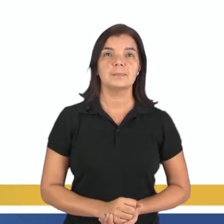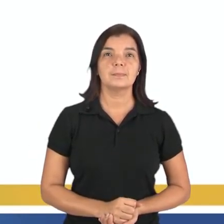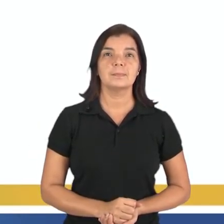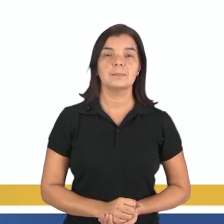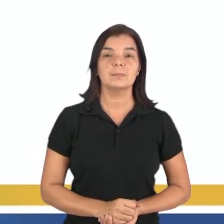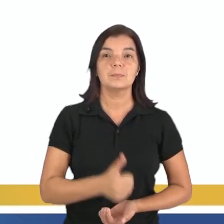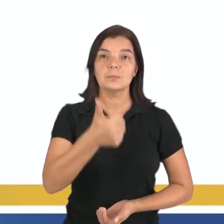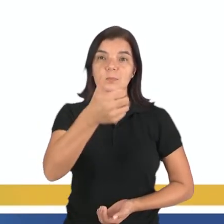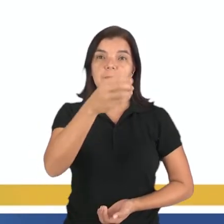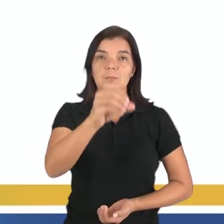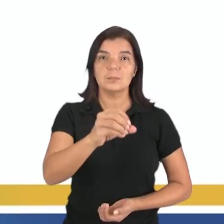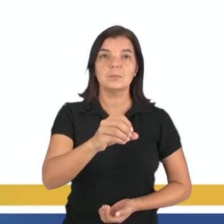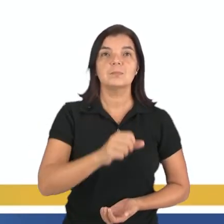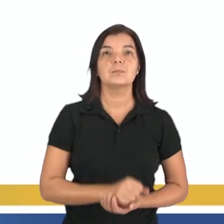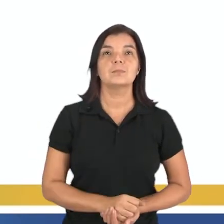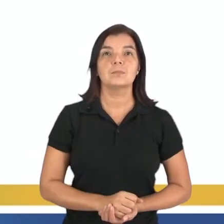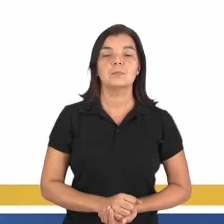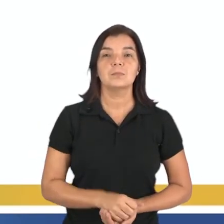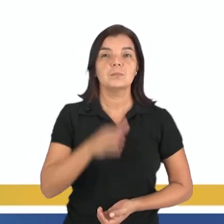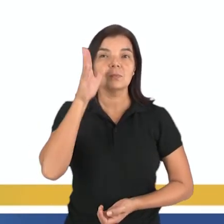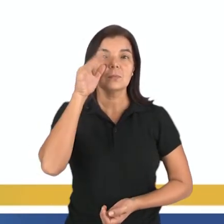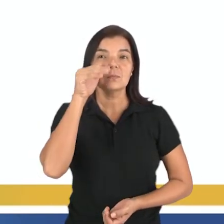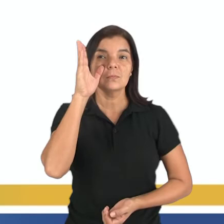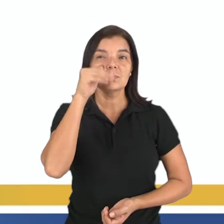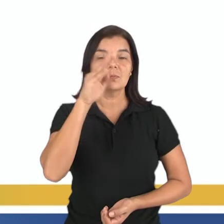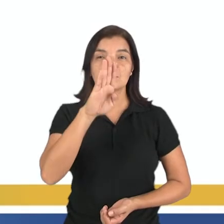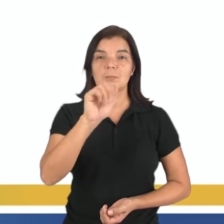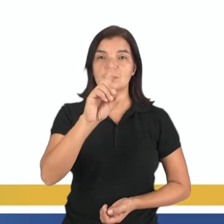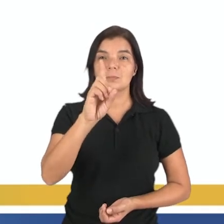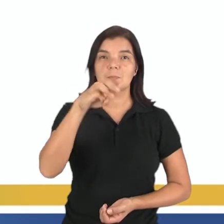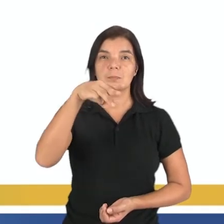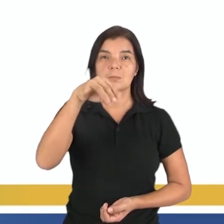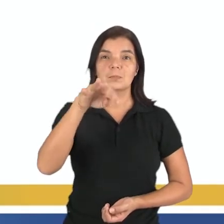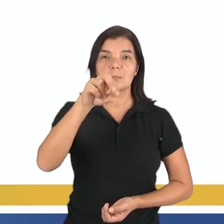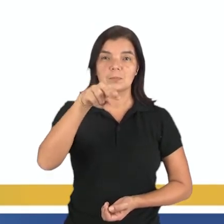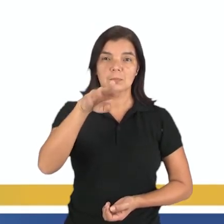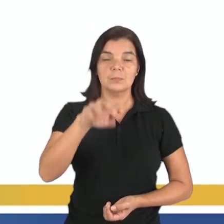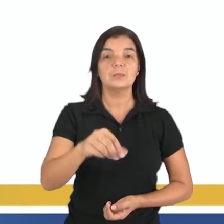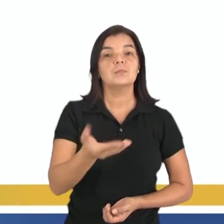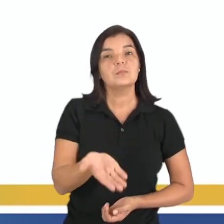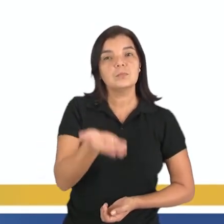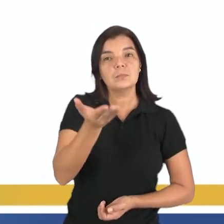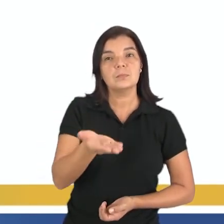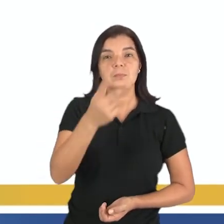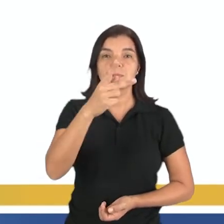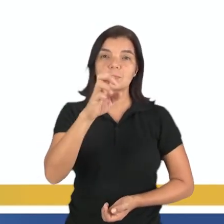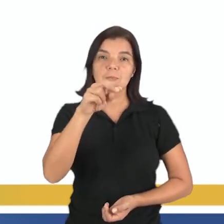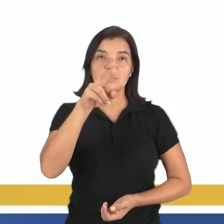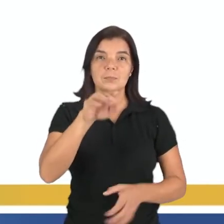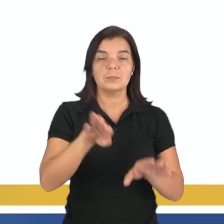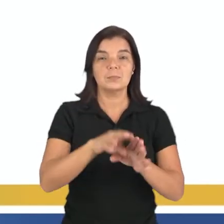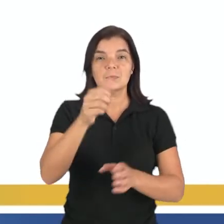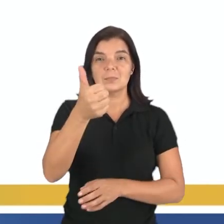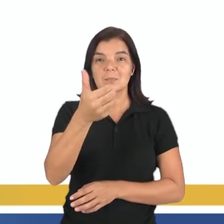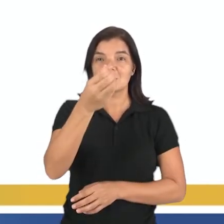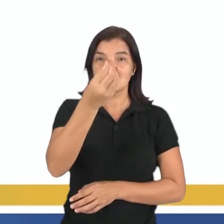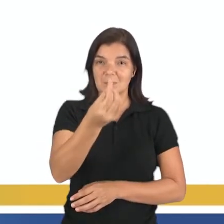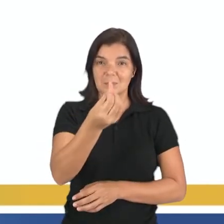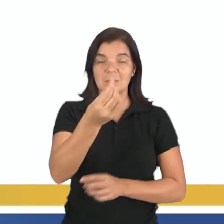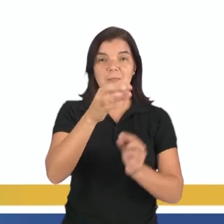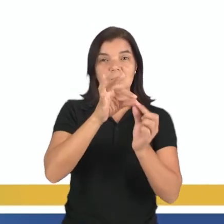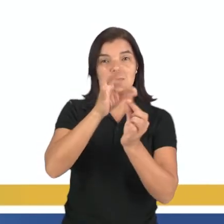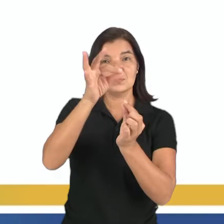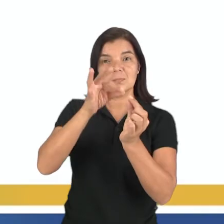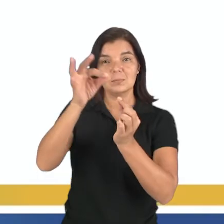O 10º passo é uma curiosidade do badminton. A peteca de pena, ela possui 16 penas e